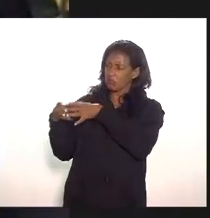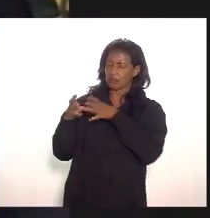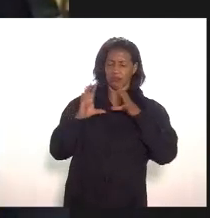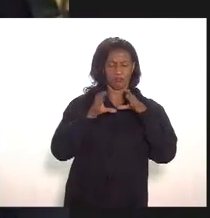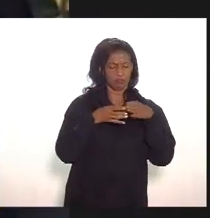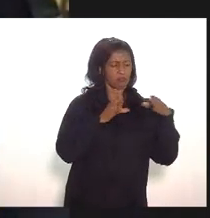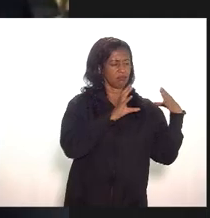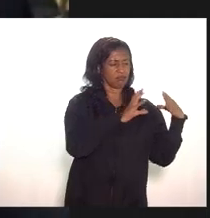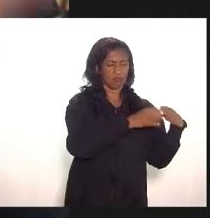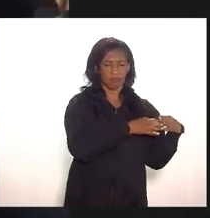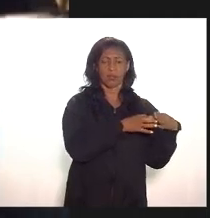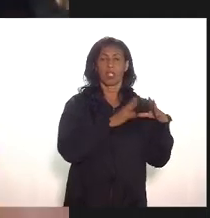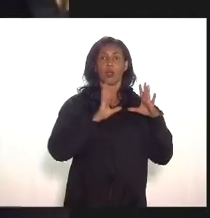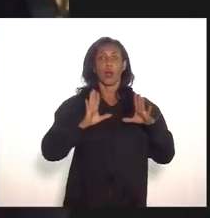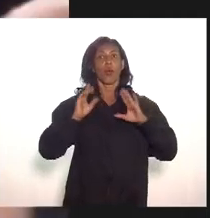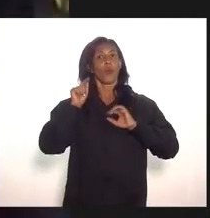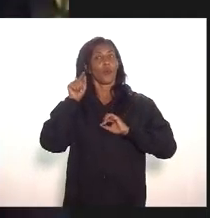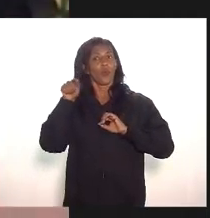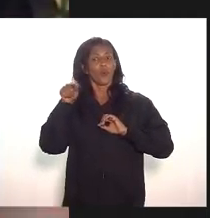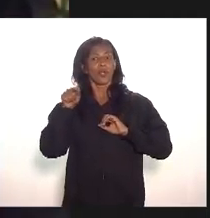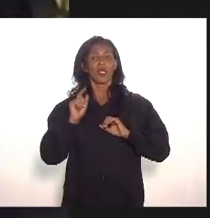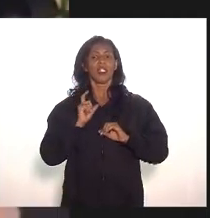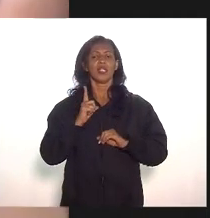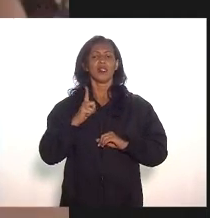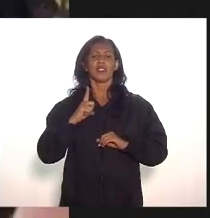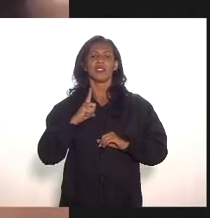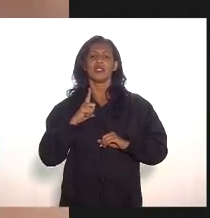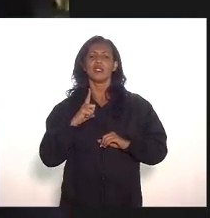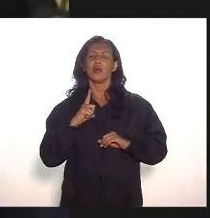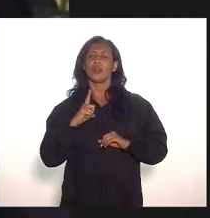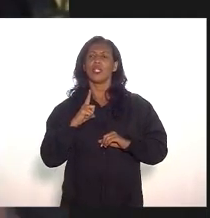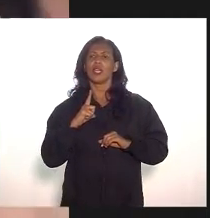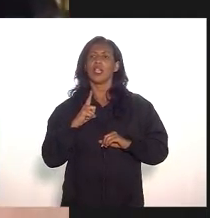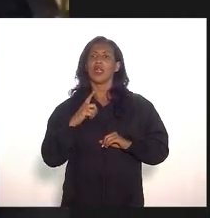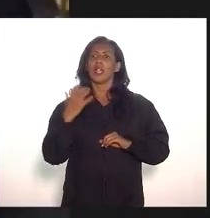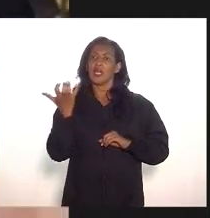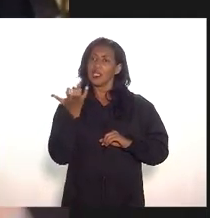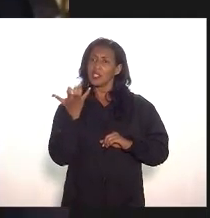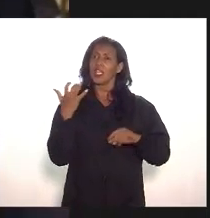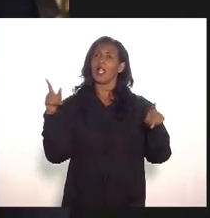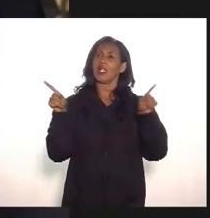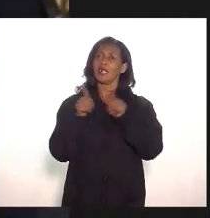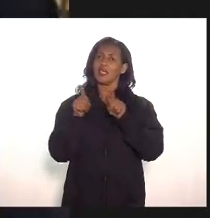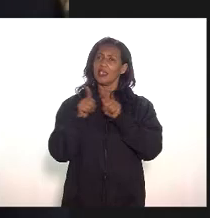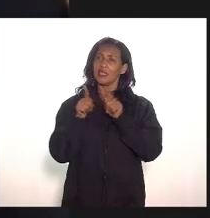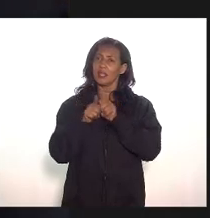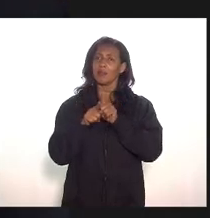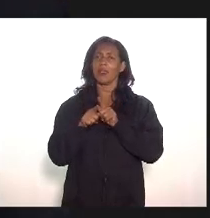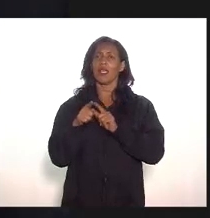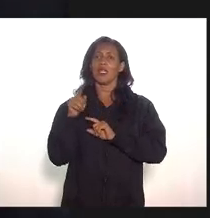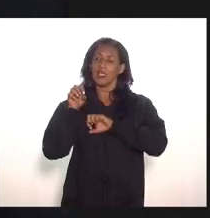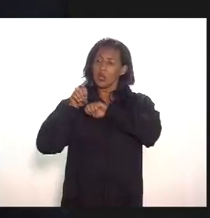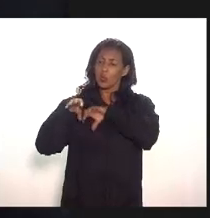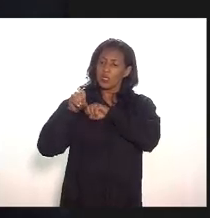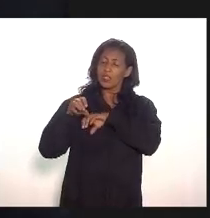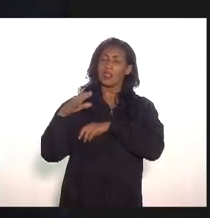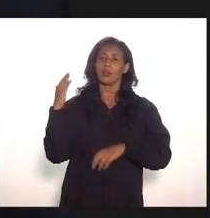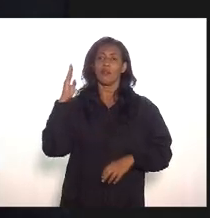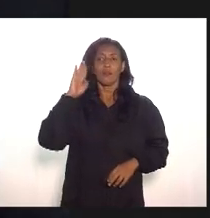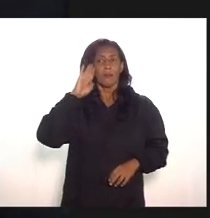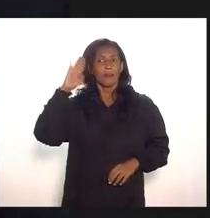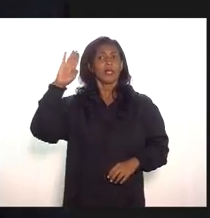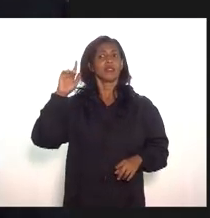barulho que eu estou fazendo, por eles serem a favor também da educação se tornar essencial. Então, eles reuniram